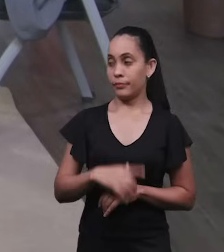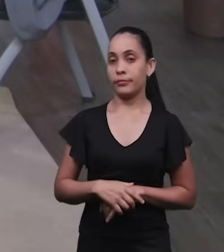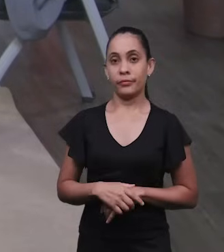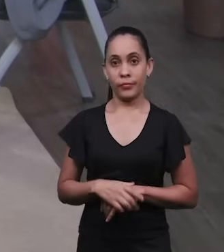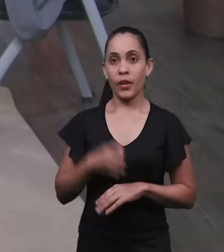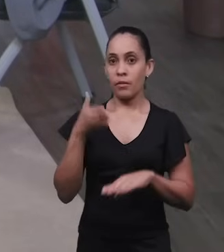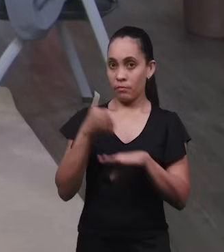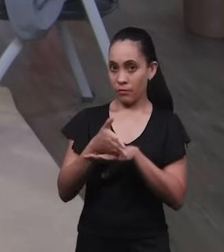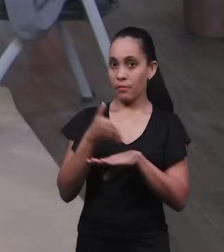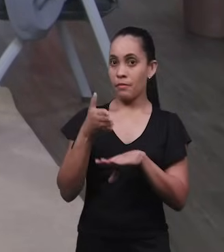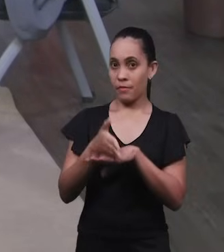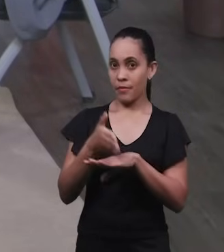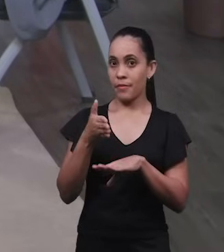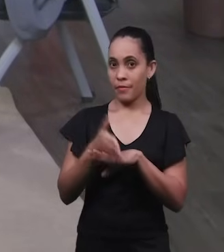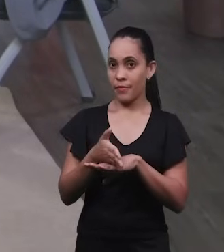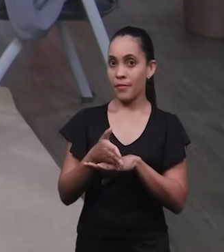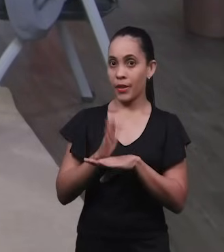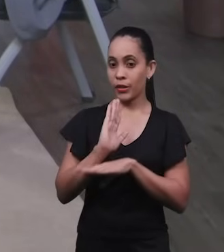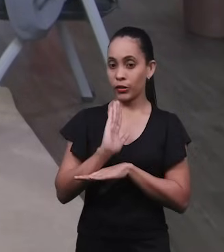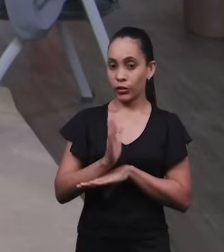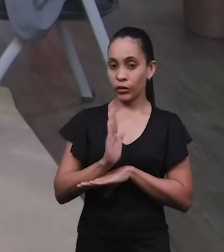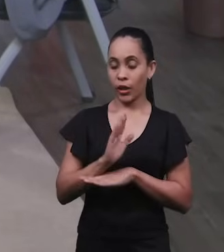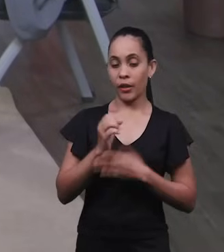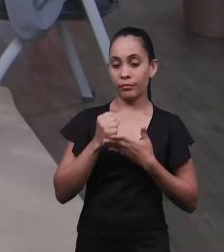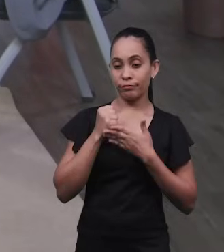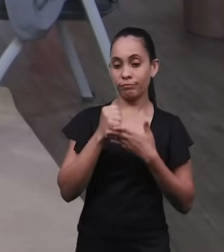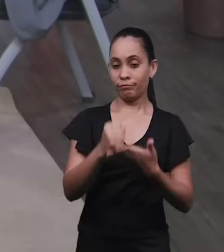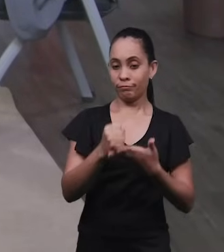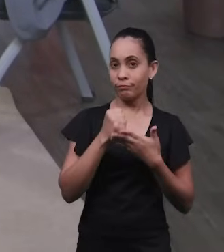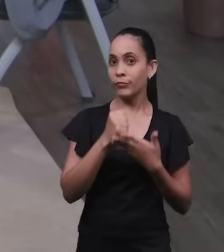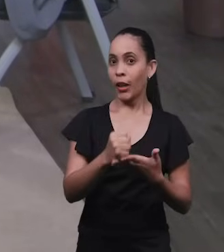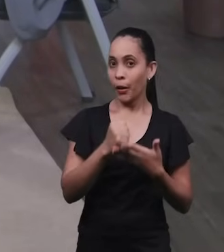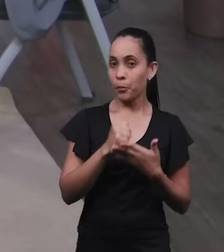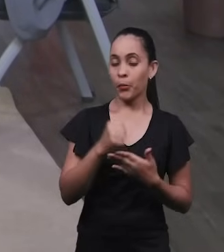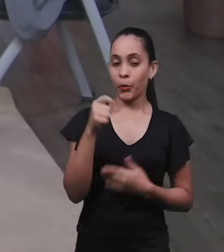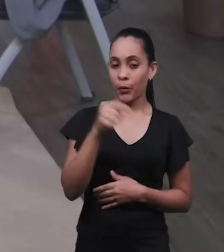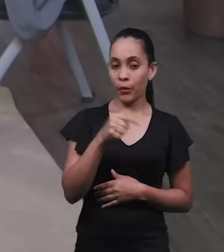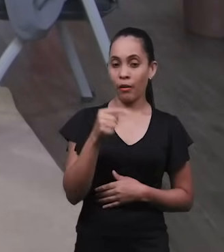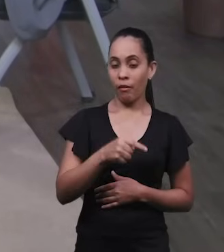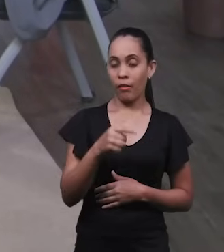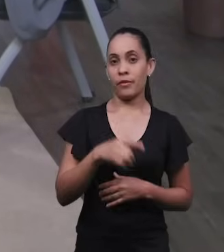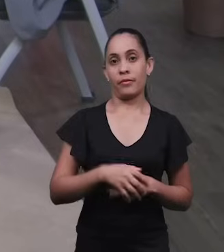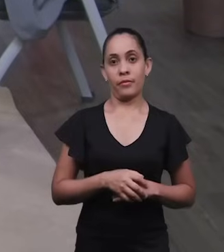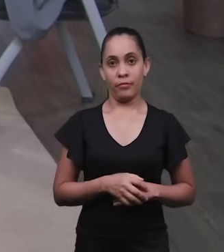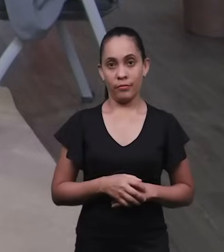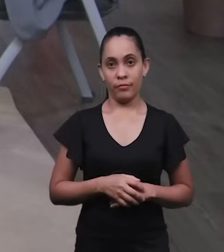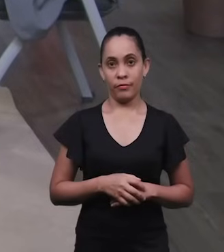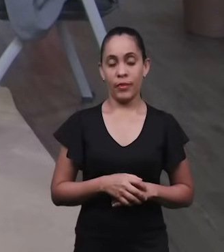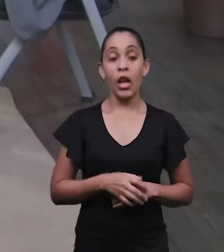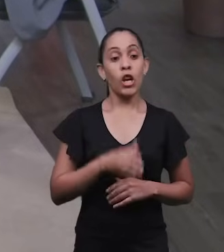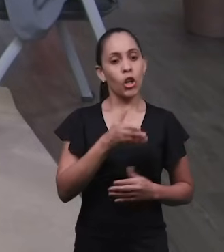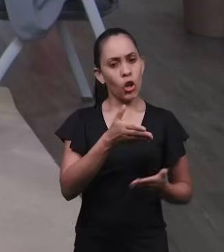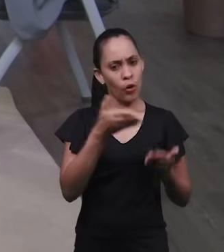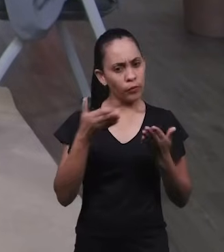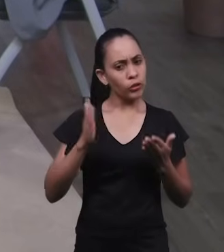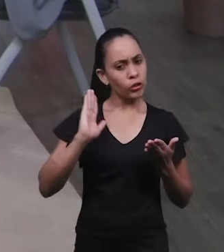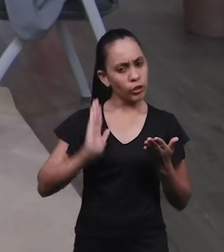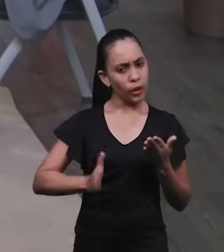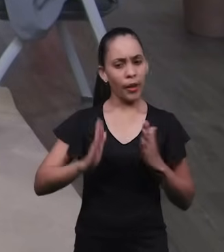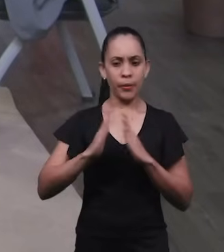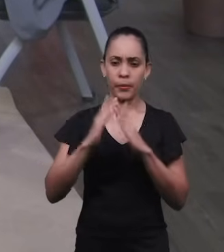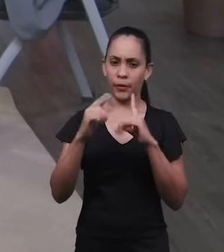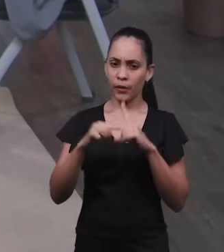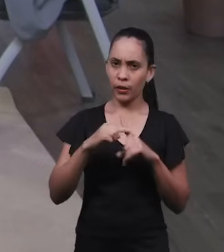irmão já acompanhando esse cidadão, esse irmão, já está acompanhando, já convidou ele para